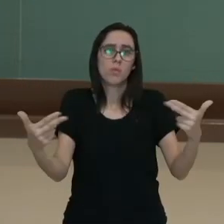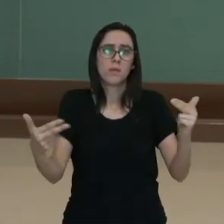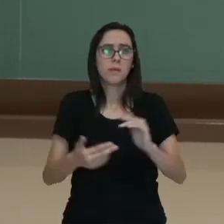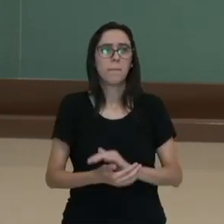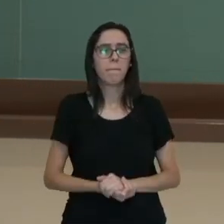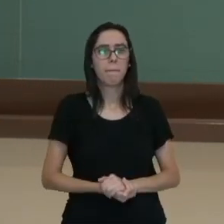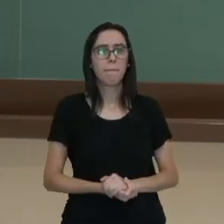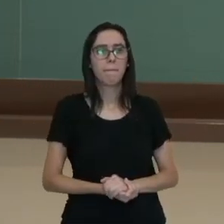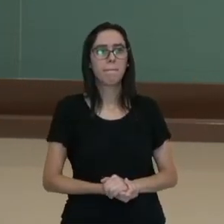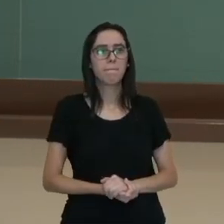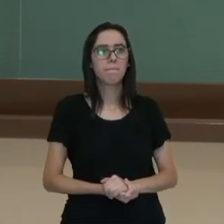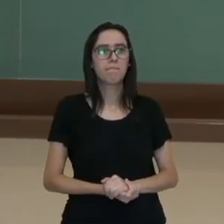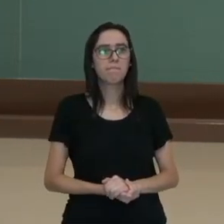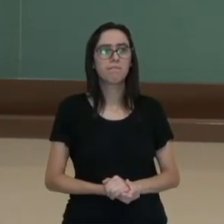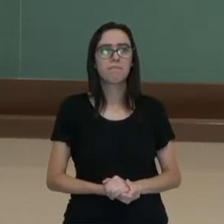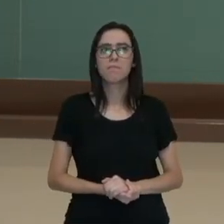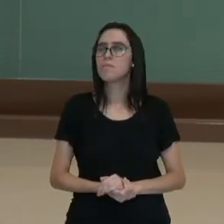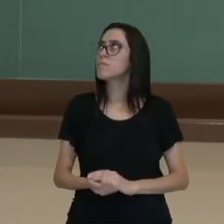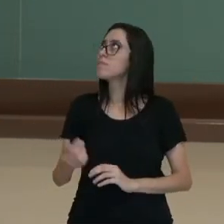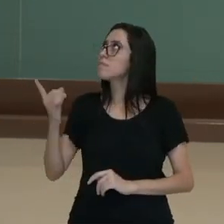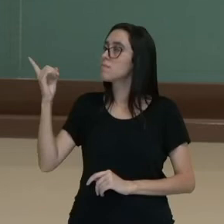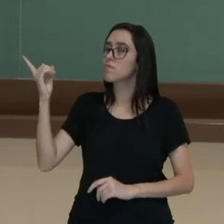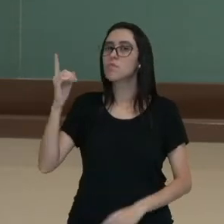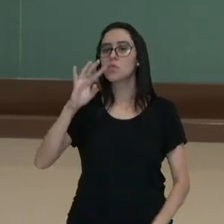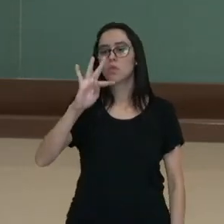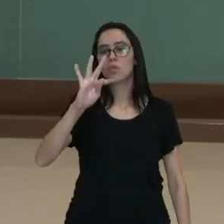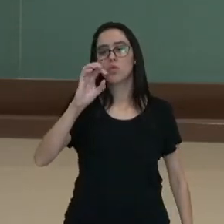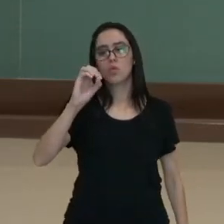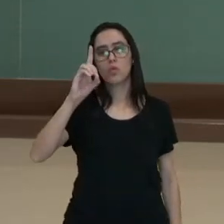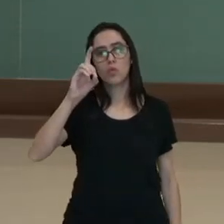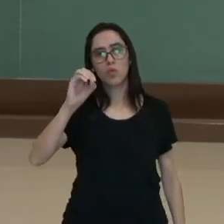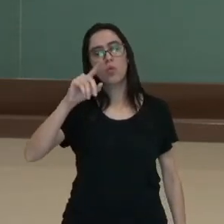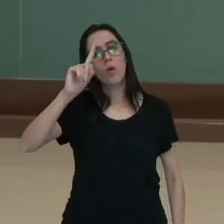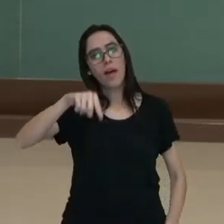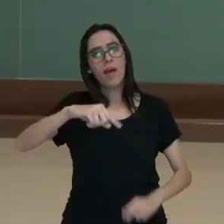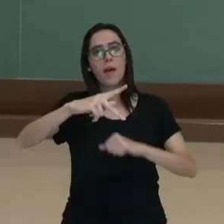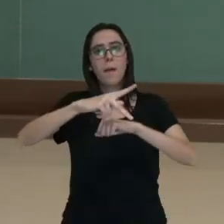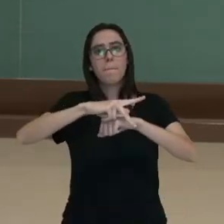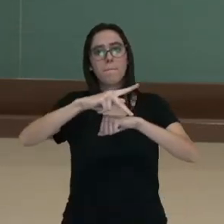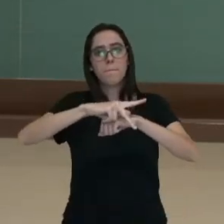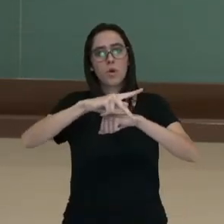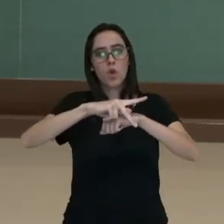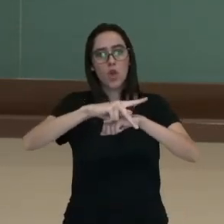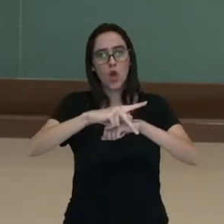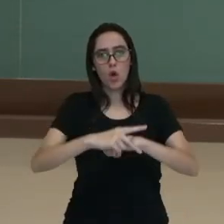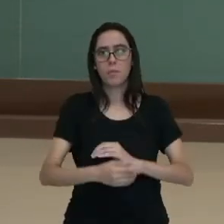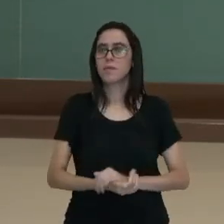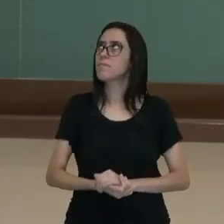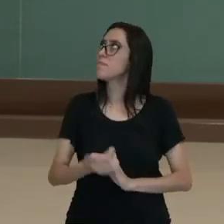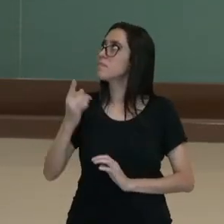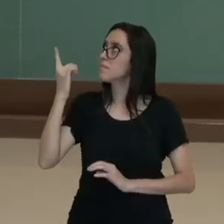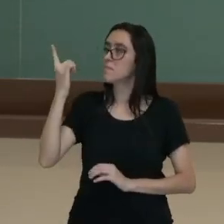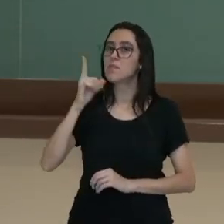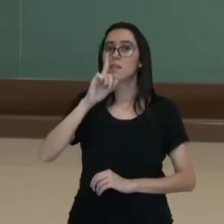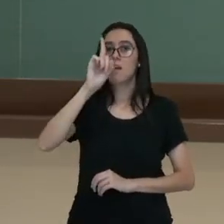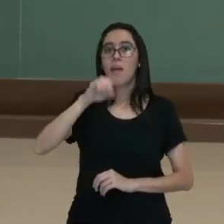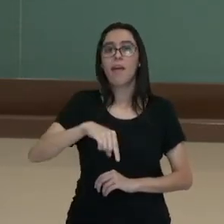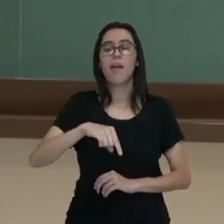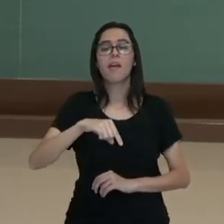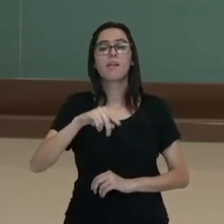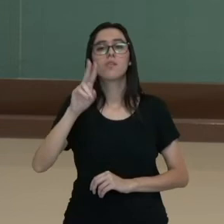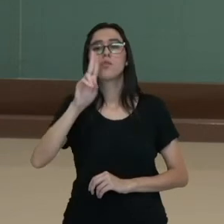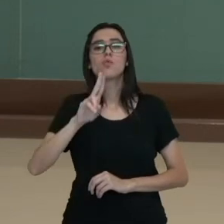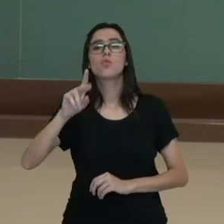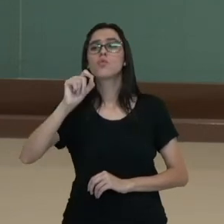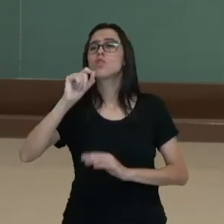perdona, chicos. Ela, o todo é um pronome indefinido usado para generalizar. Então, ela usou esse